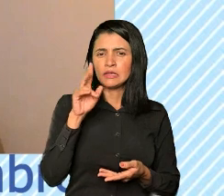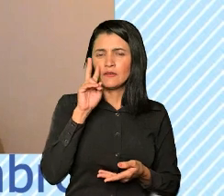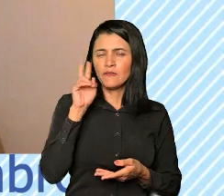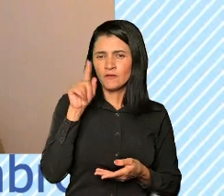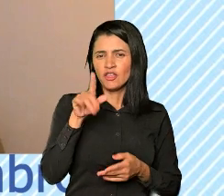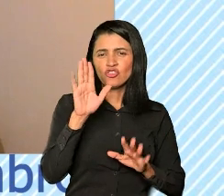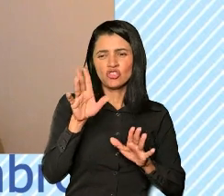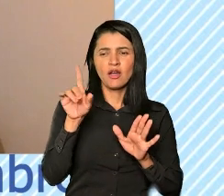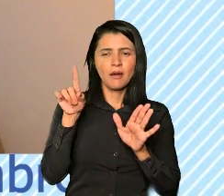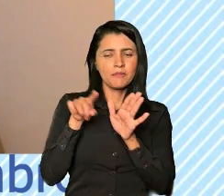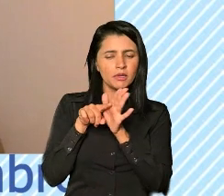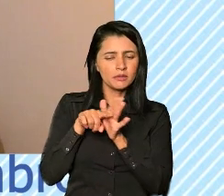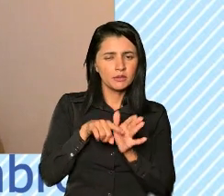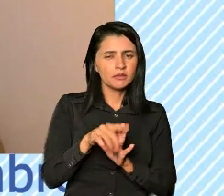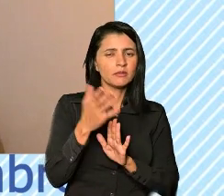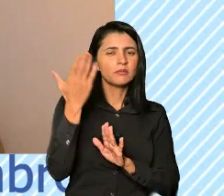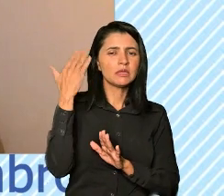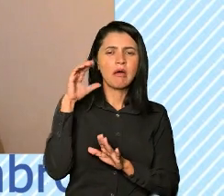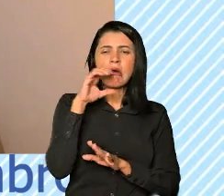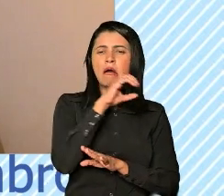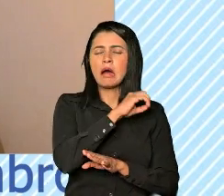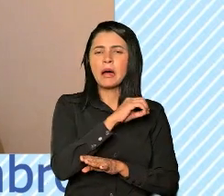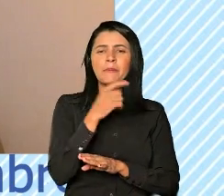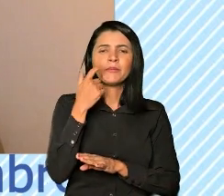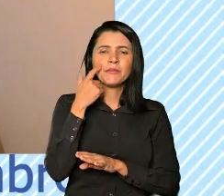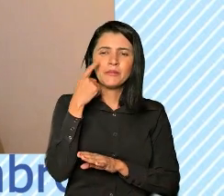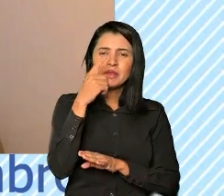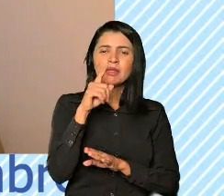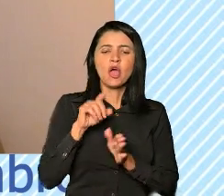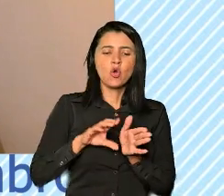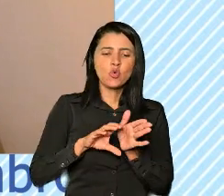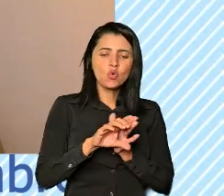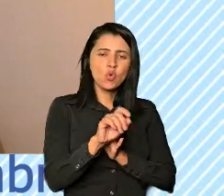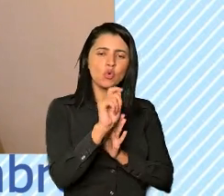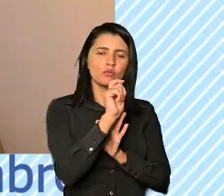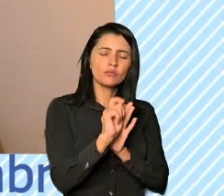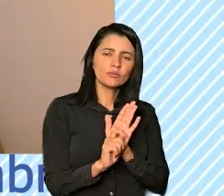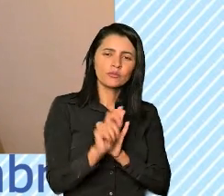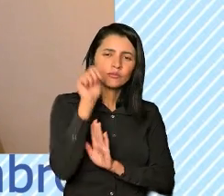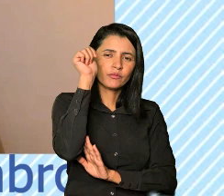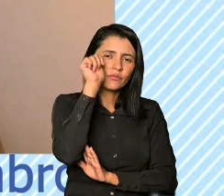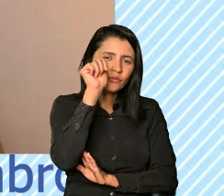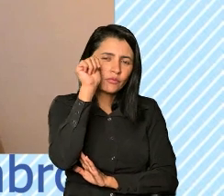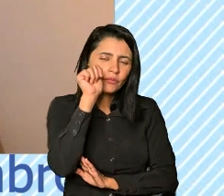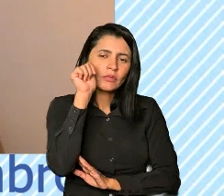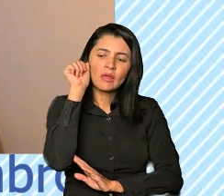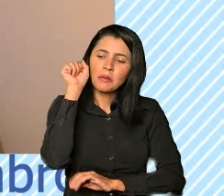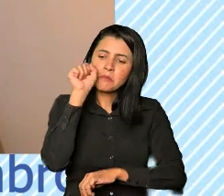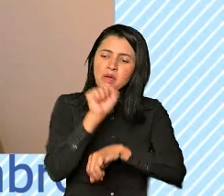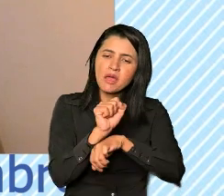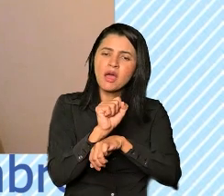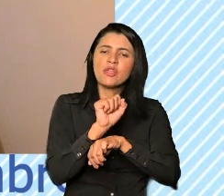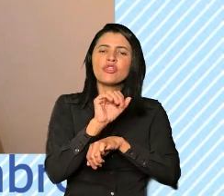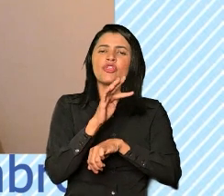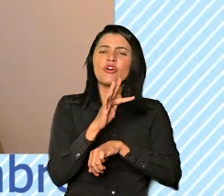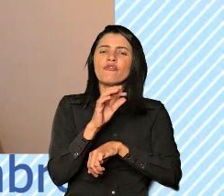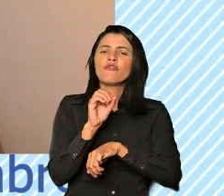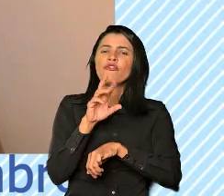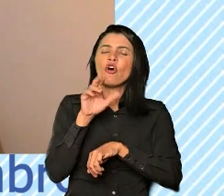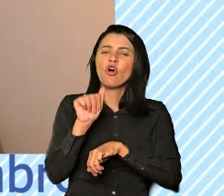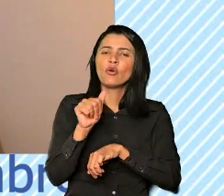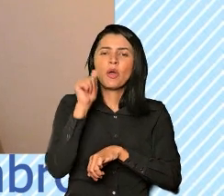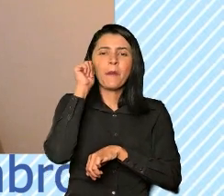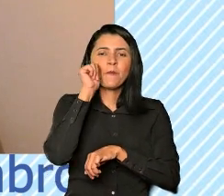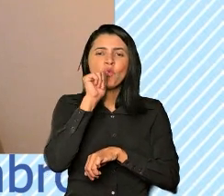Eu já fiz uma pesquisa uma vez rápida, mais pesquisa de Google, eu não escrevi. As mulheres são barradas no fórum, uma mulher grávida